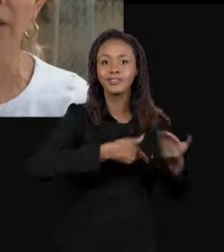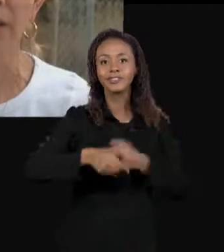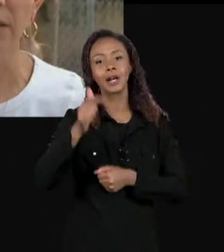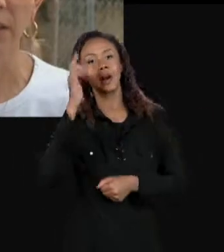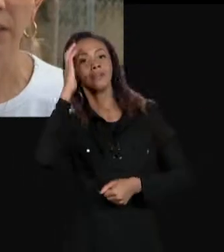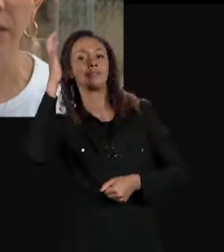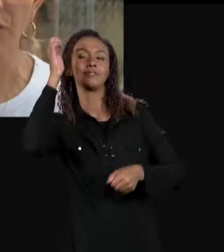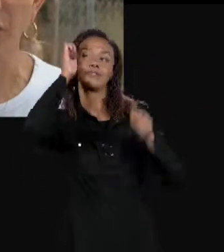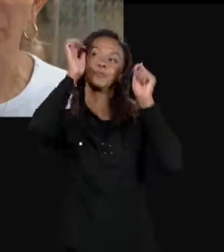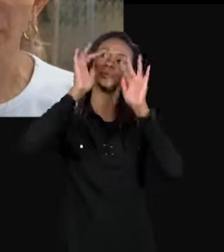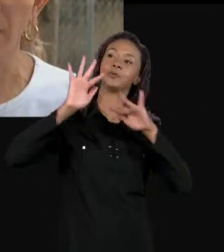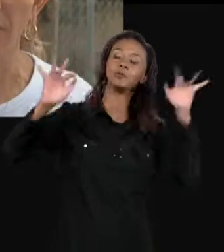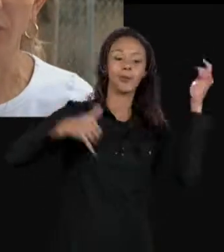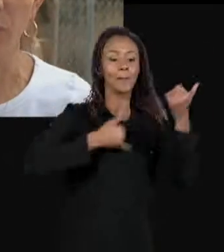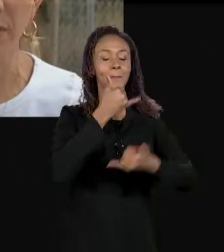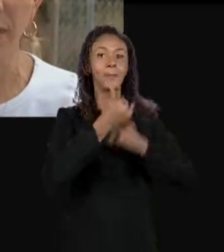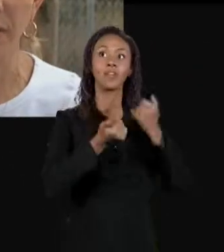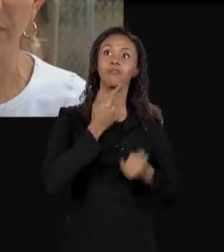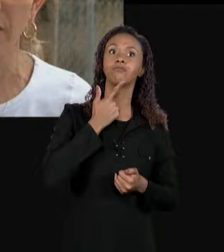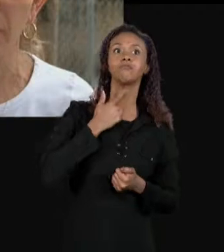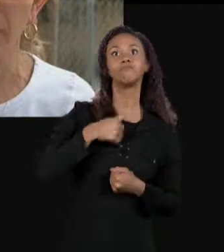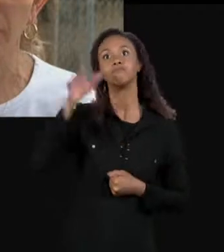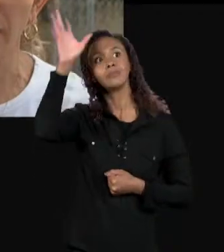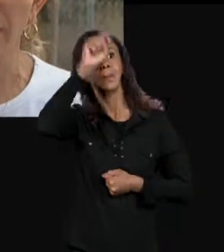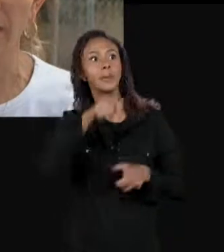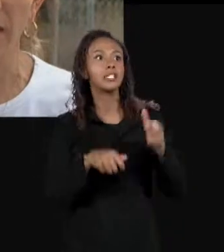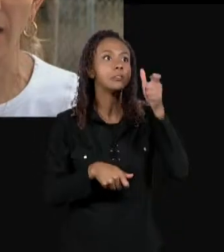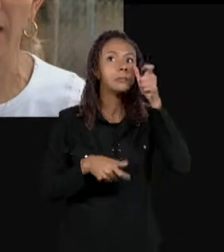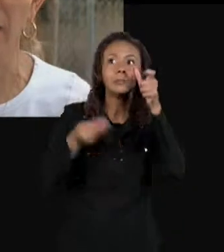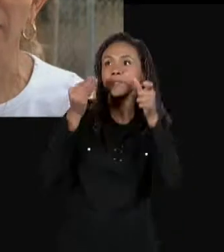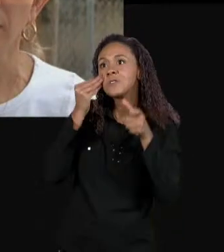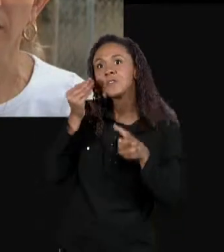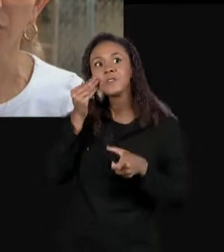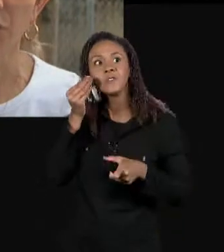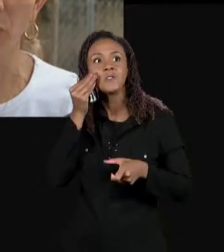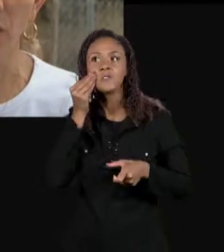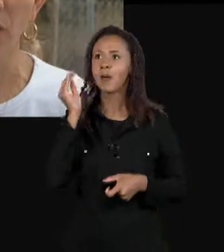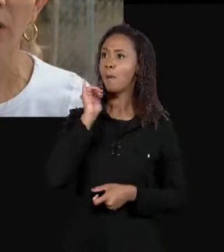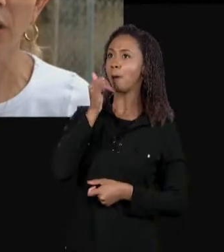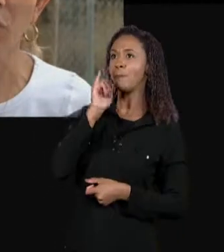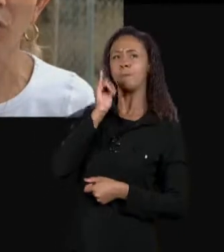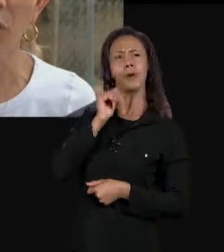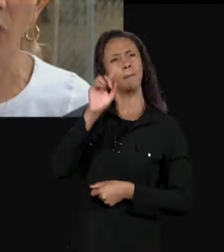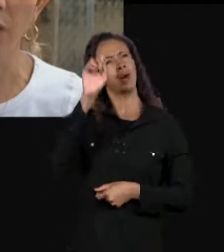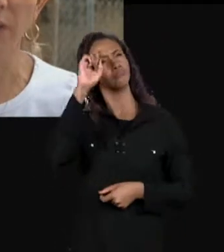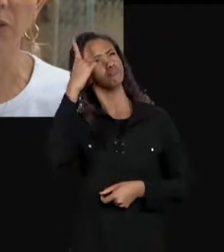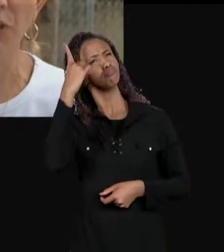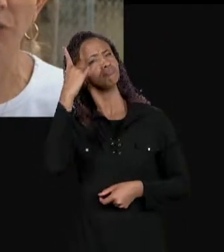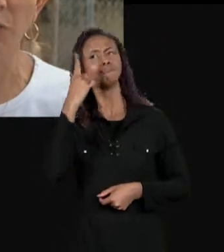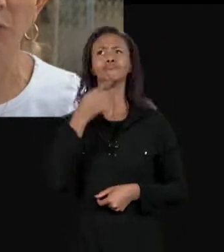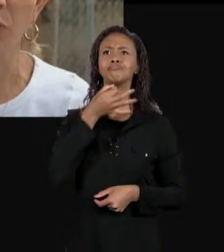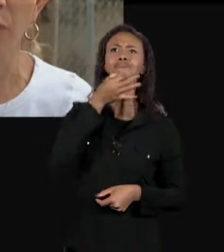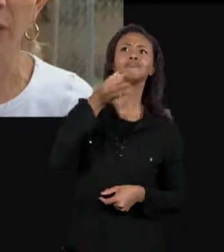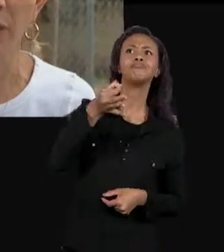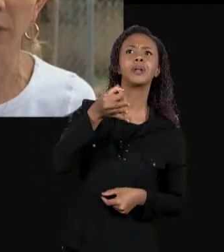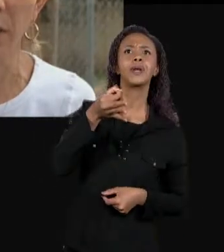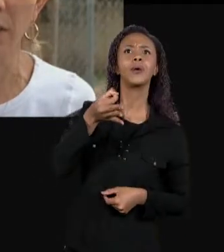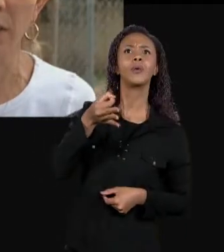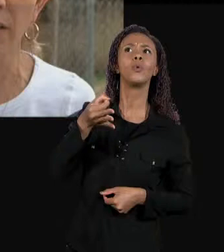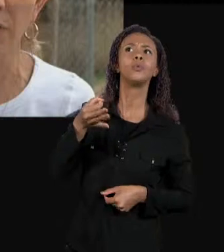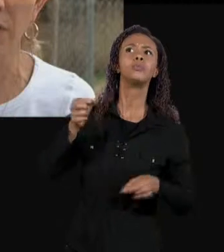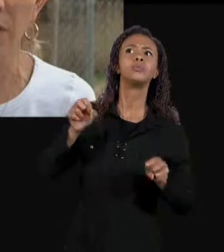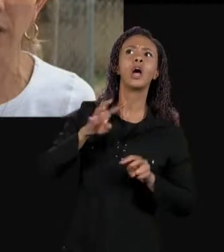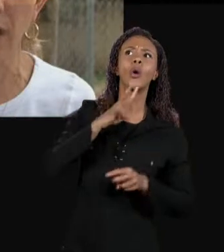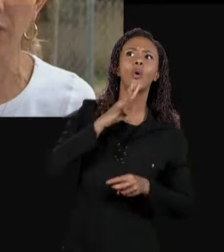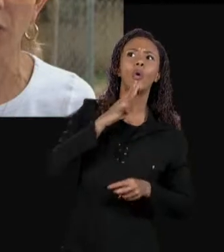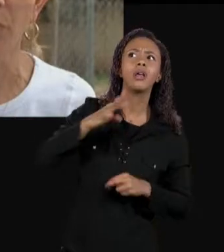fantasia, deseja, aprende, observa, experimenta, narra, questiona e constrói sentidos sobre a natureza